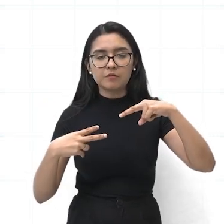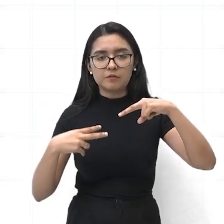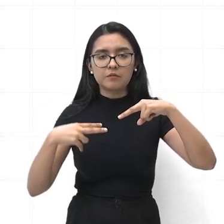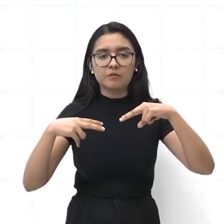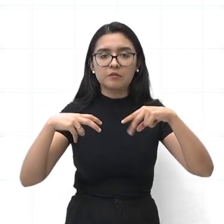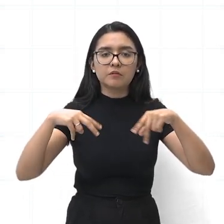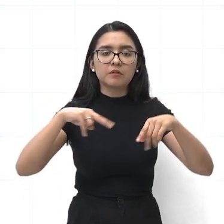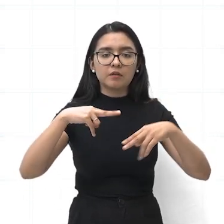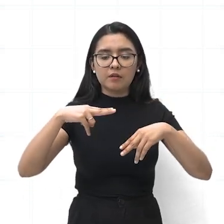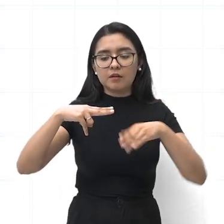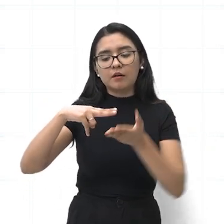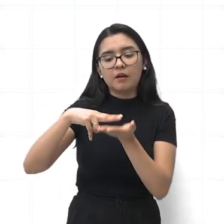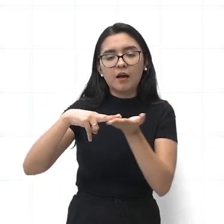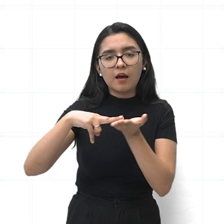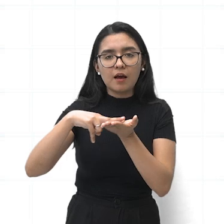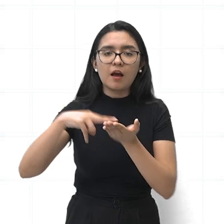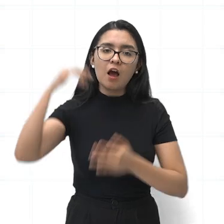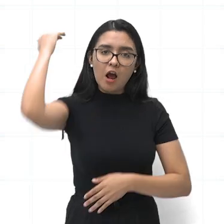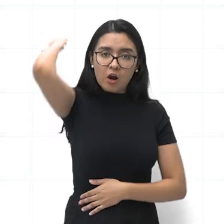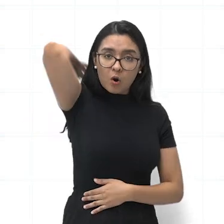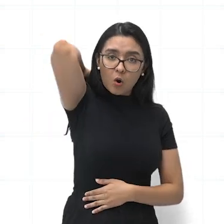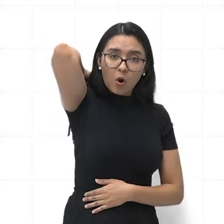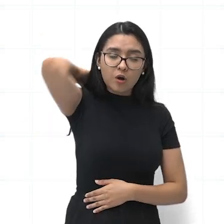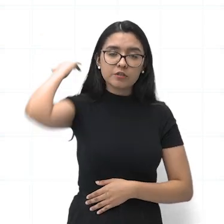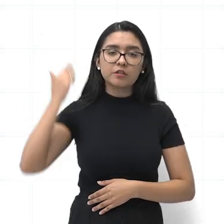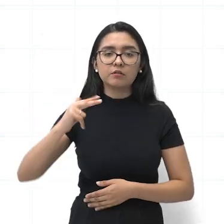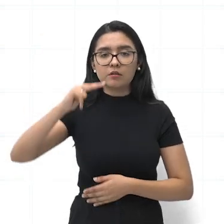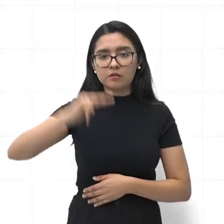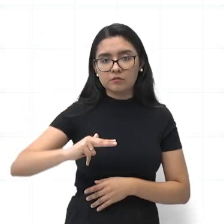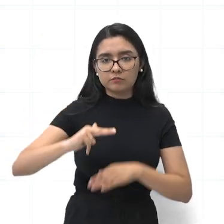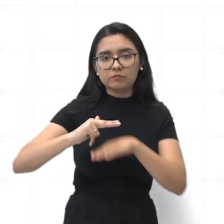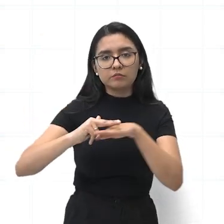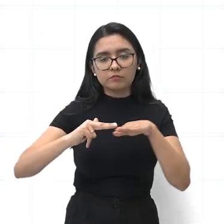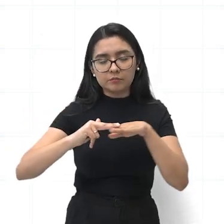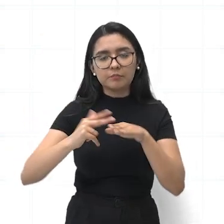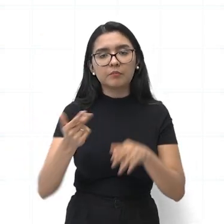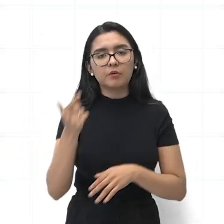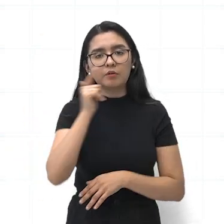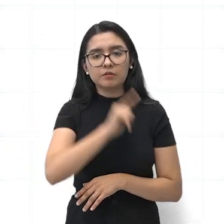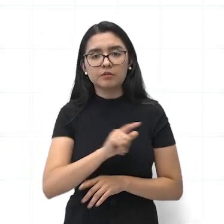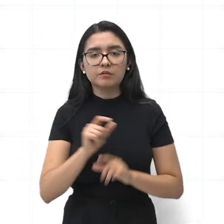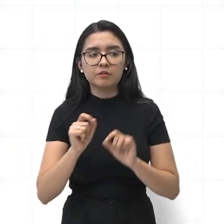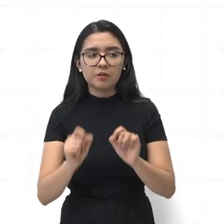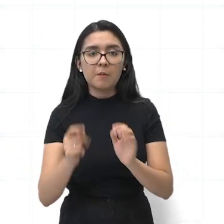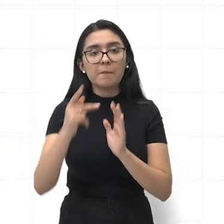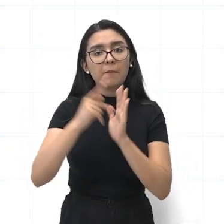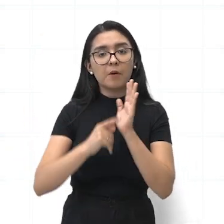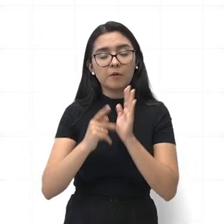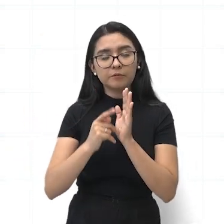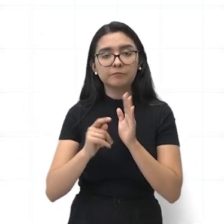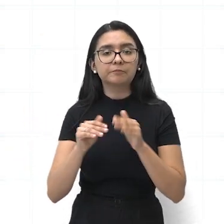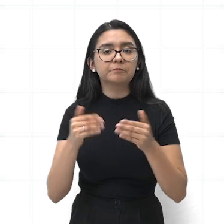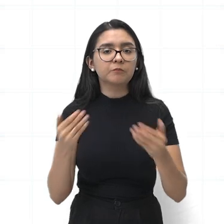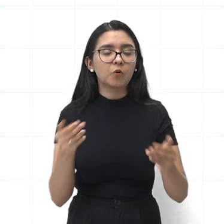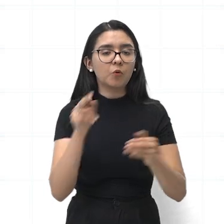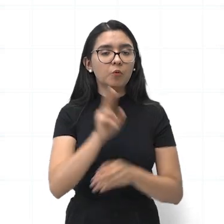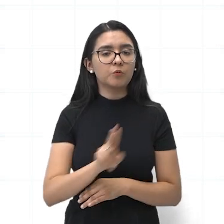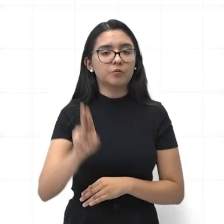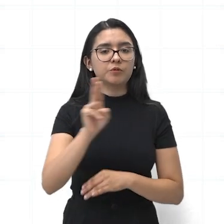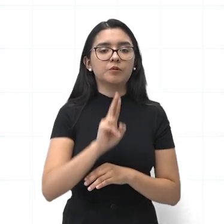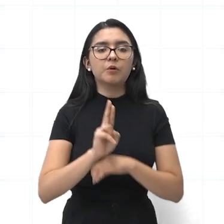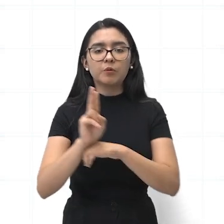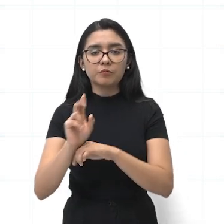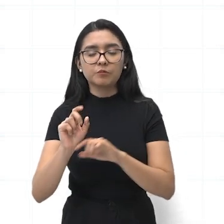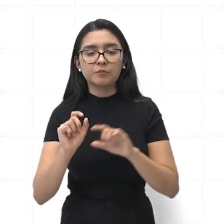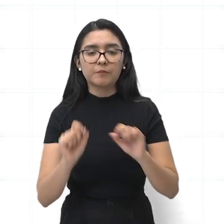e encostar suas costas o suficiente para que seja considerado dominado. São utilizados